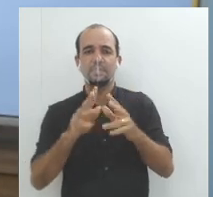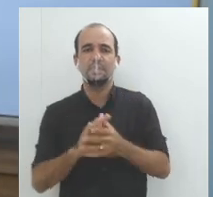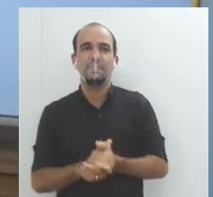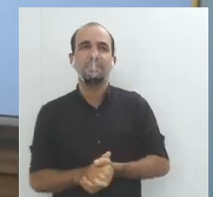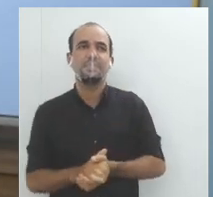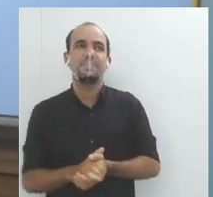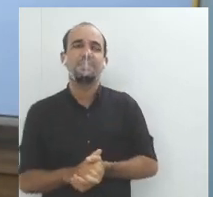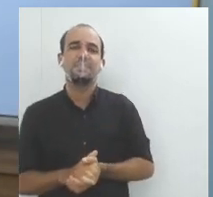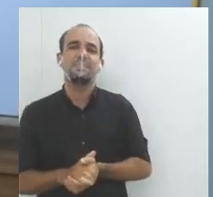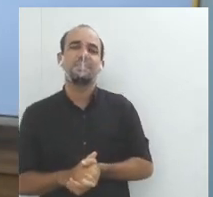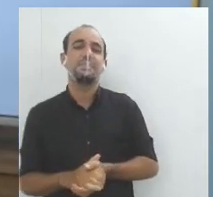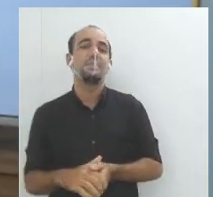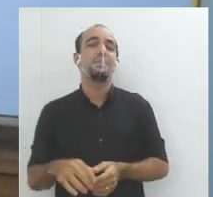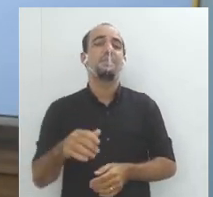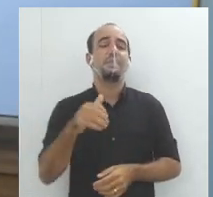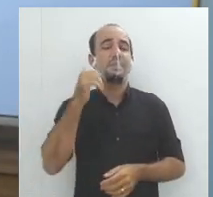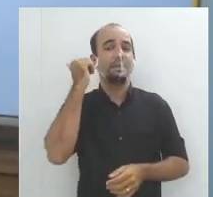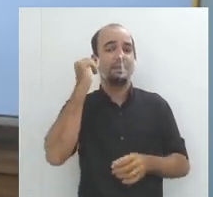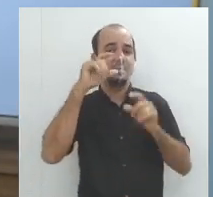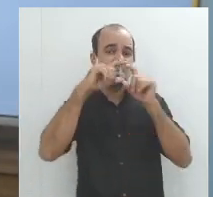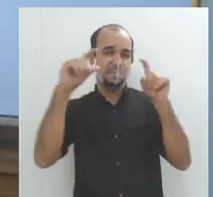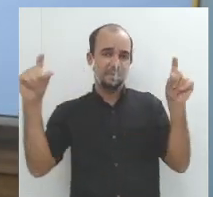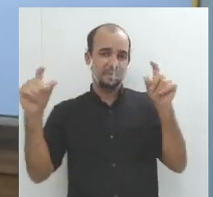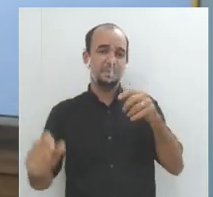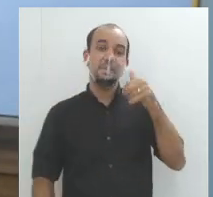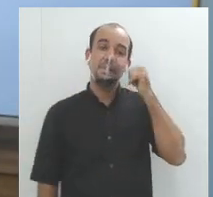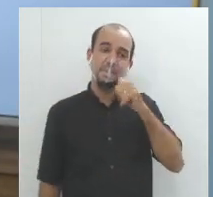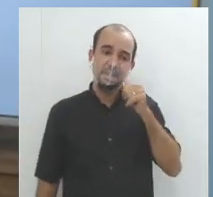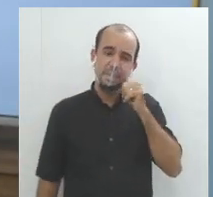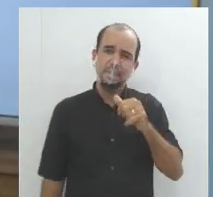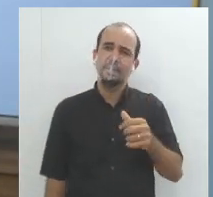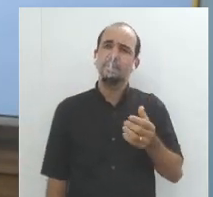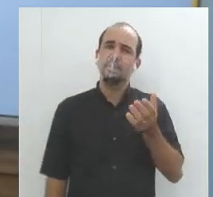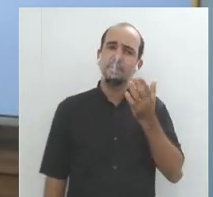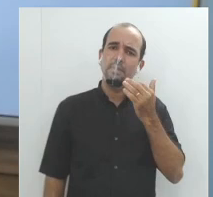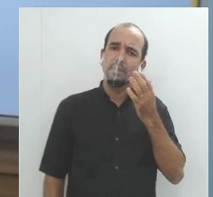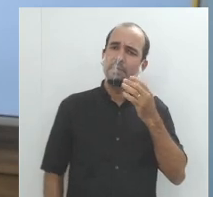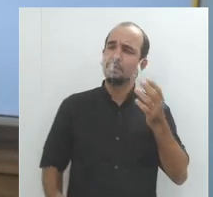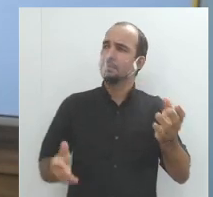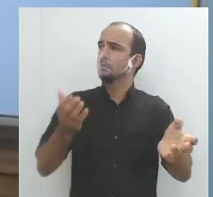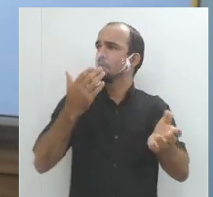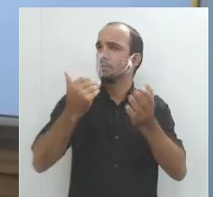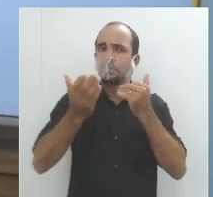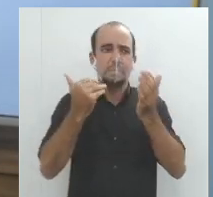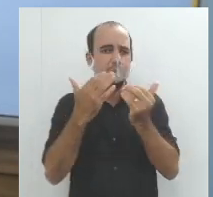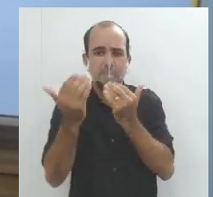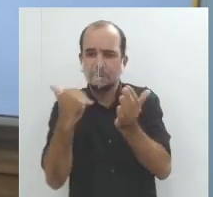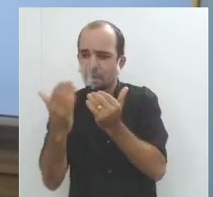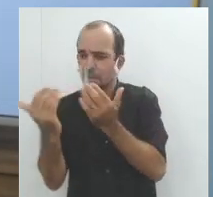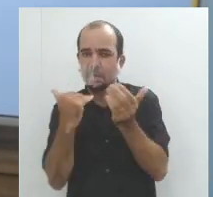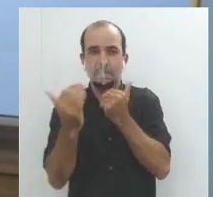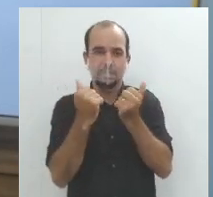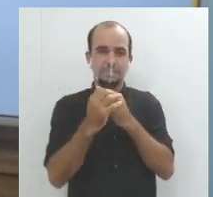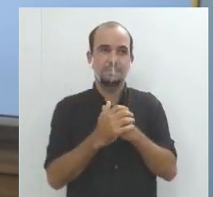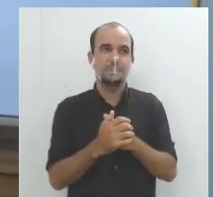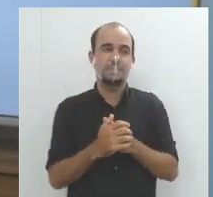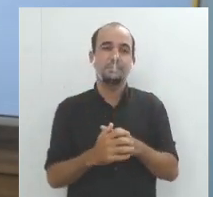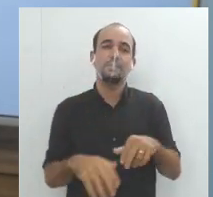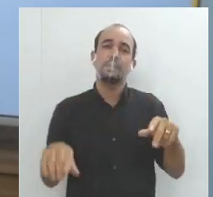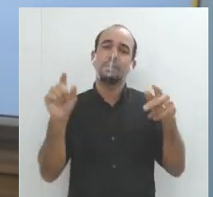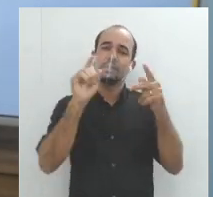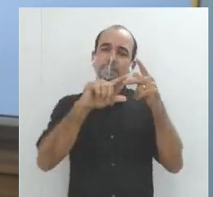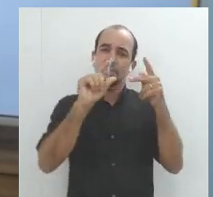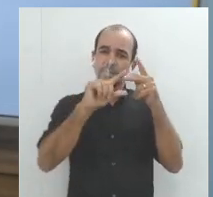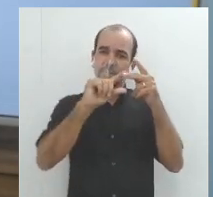come muito, advérbio circunstancializando um verbo. Quando eu digo ela é muito